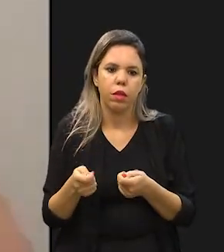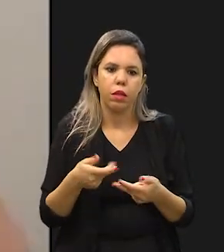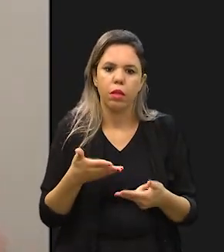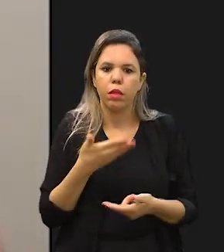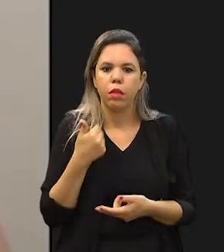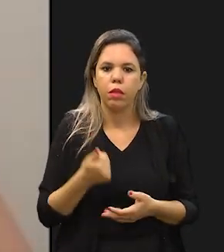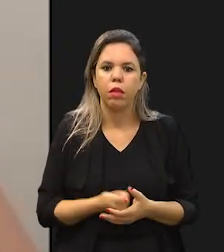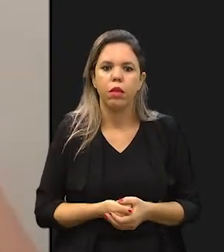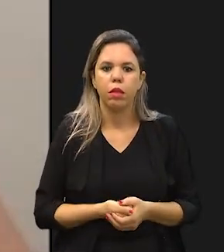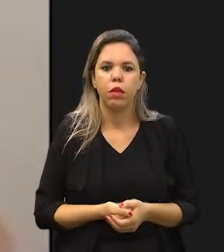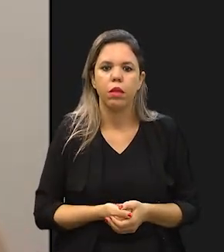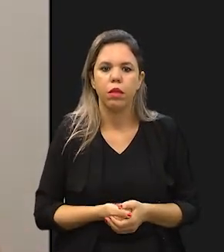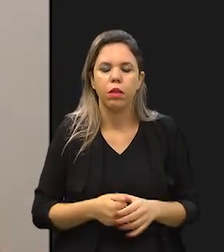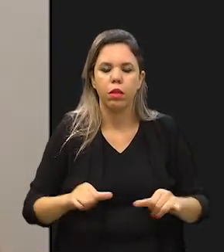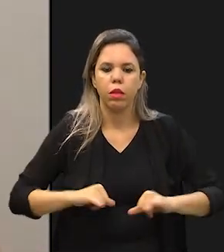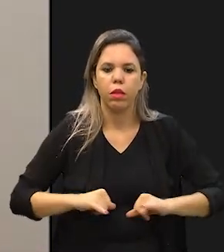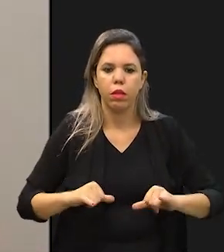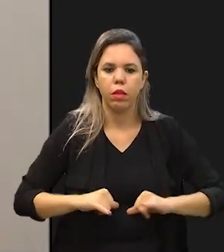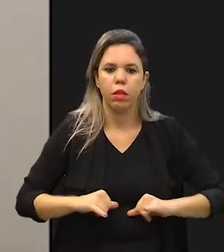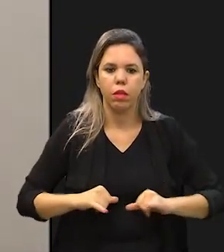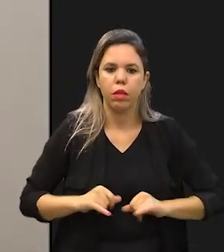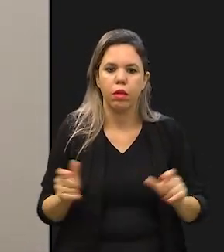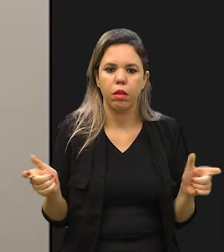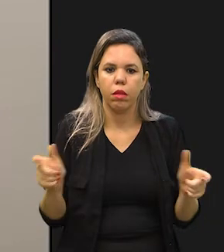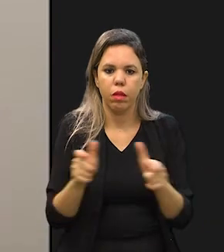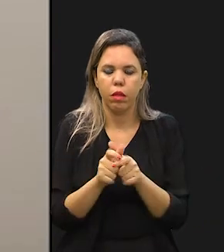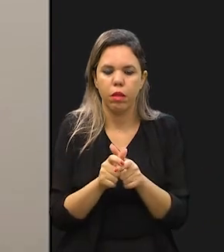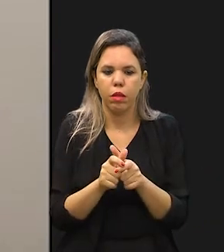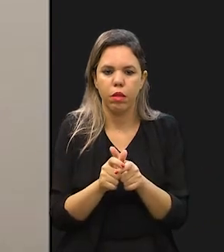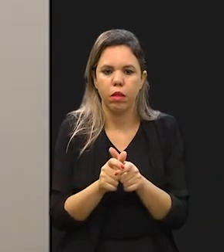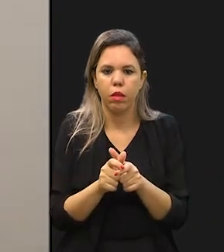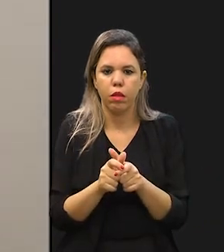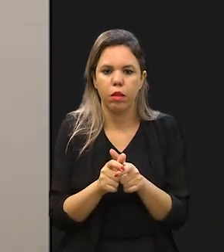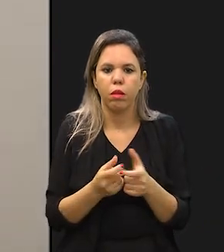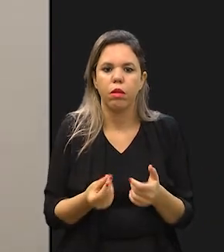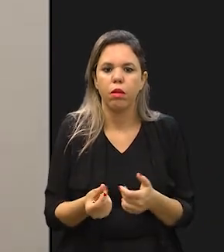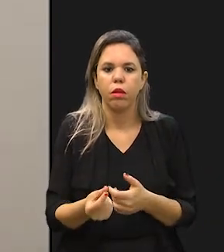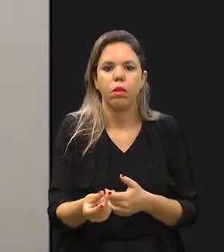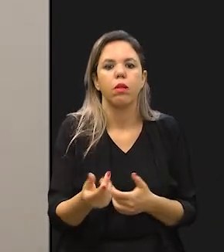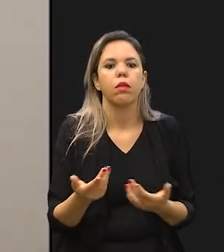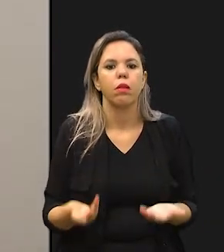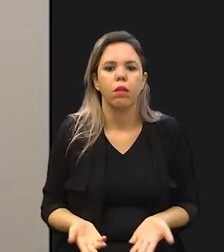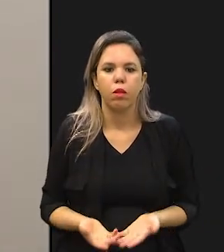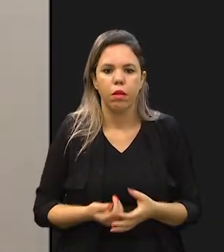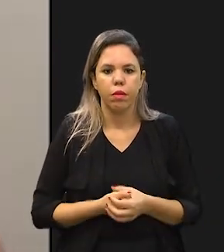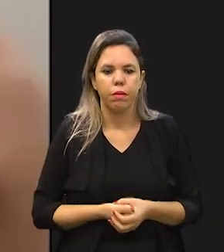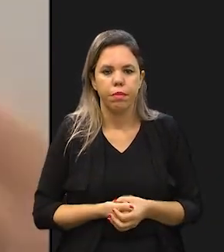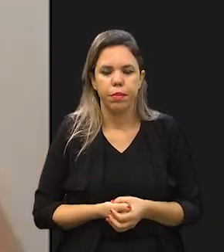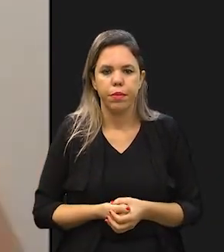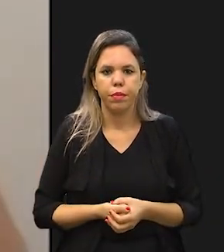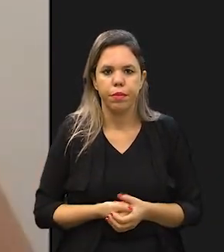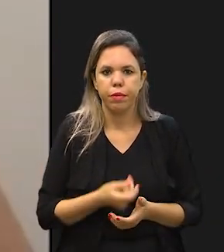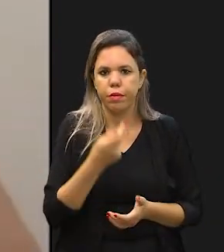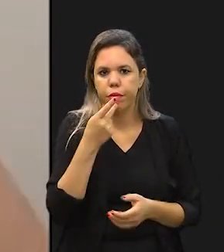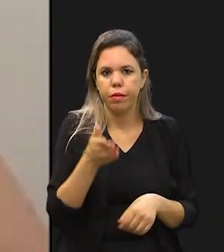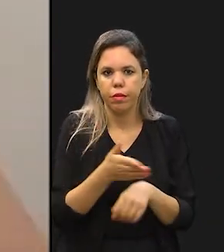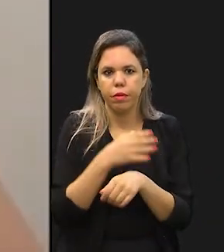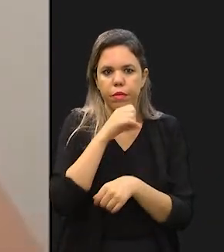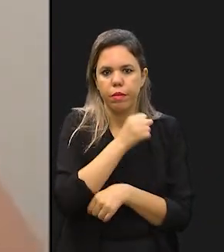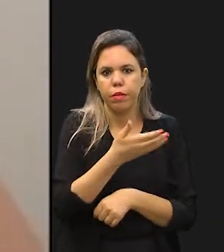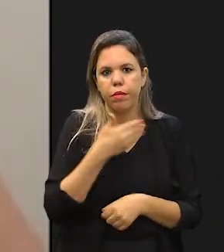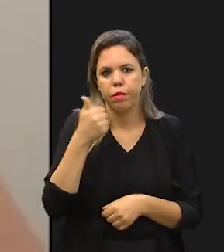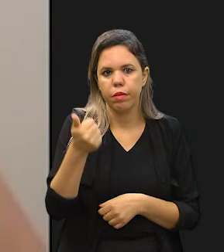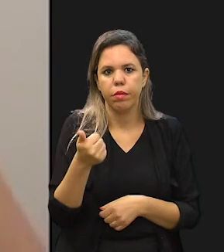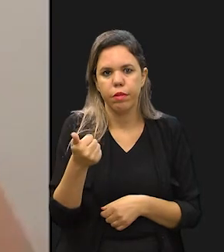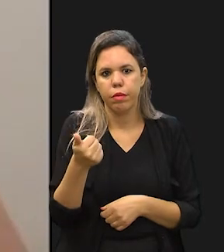manejar e melhorar, e o sofrimento acaba sendo menor ou pelo menos menos prolongado, né? Então, a gente diz o quanto antes